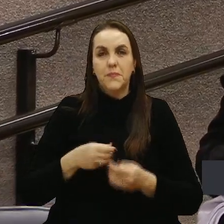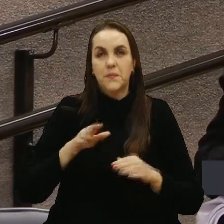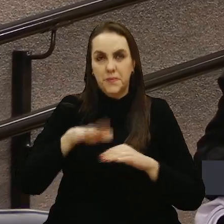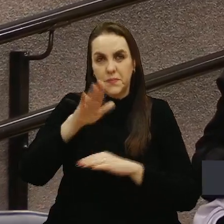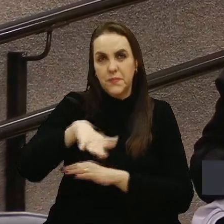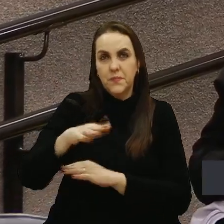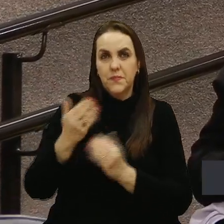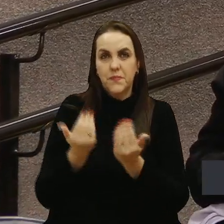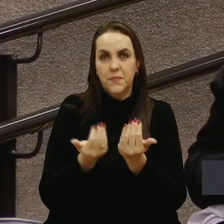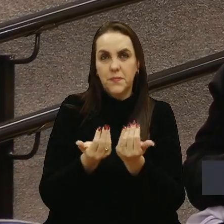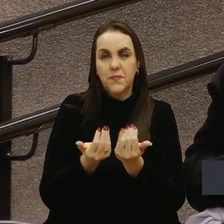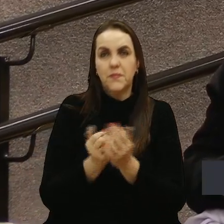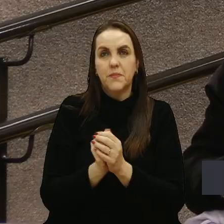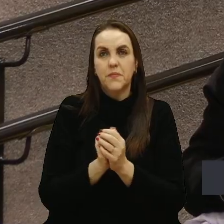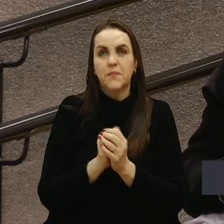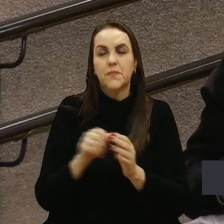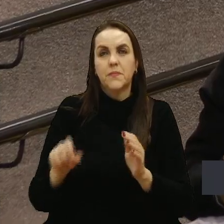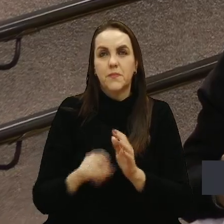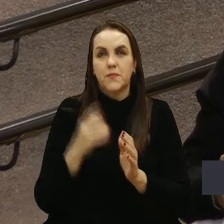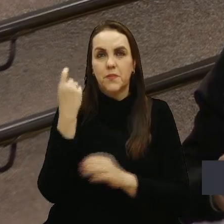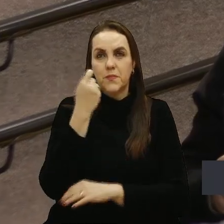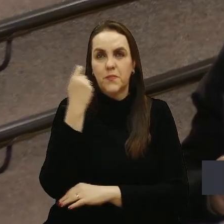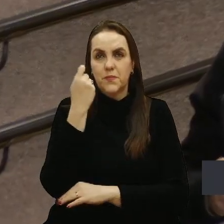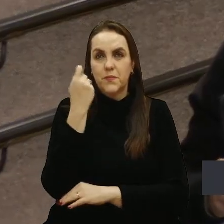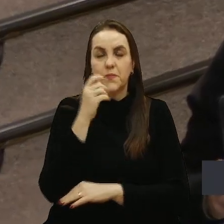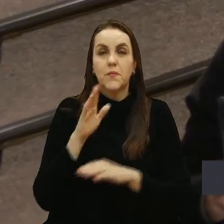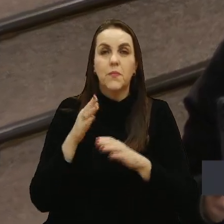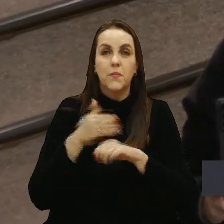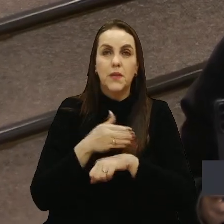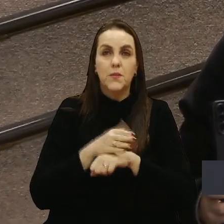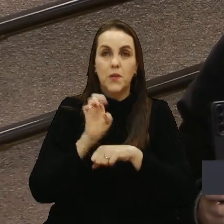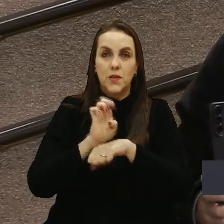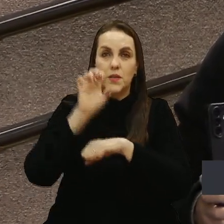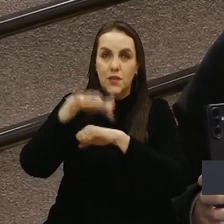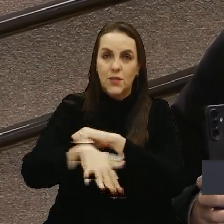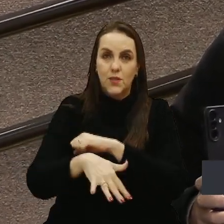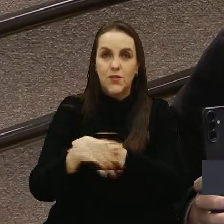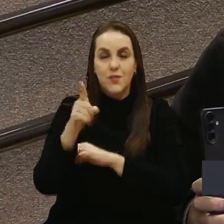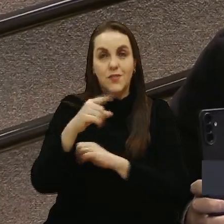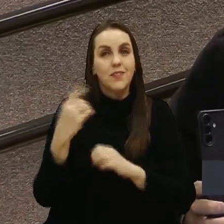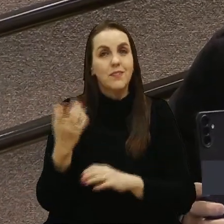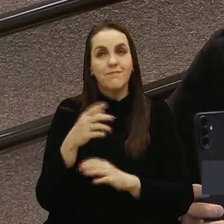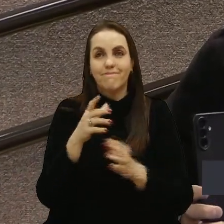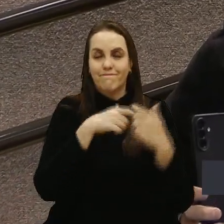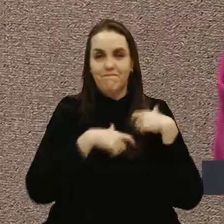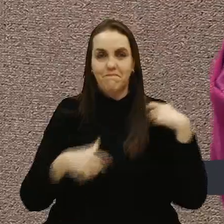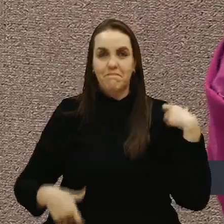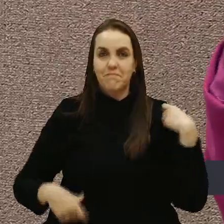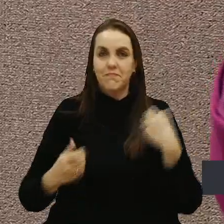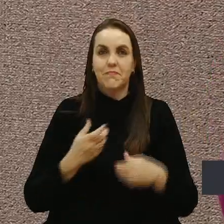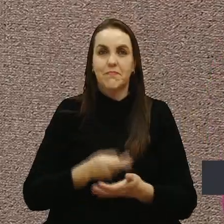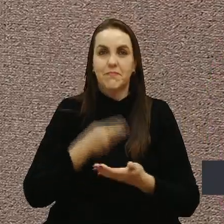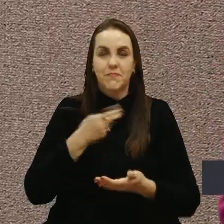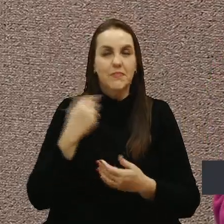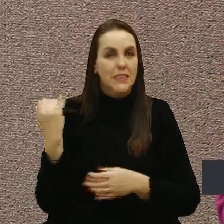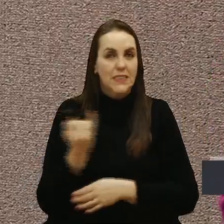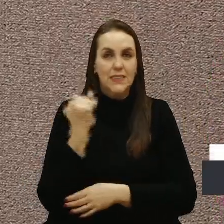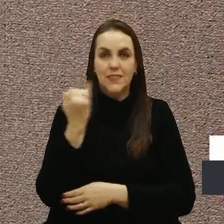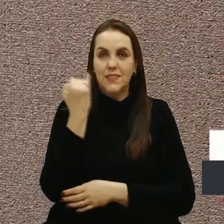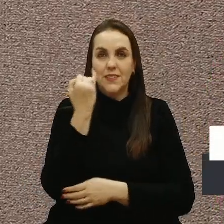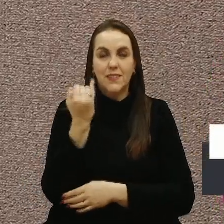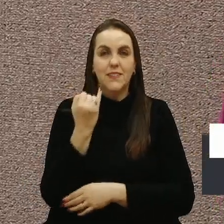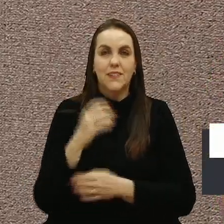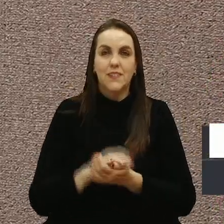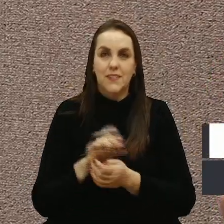semana participando da Ciranda Estadual de Prendas lá em Erechim, trouxe esse título que é incrível, que tem uma relevância enorme para a